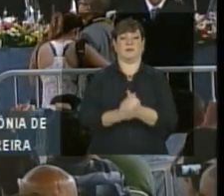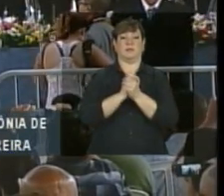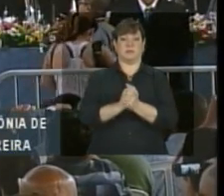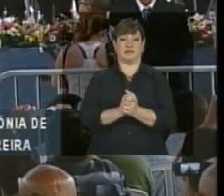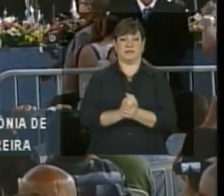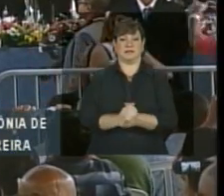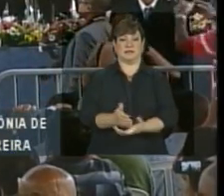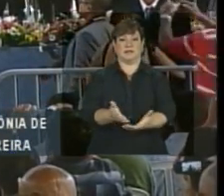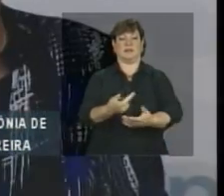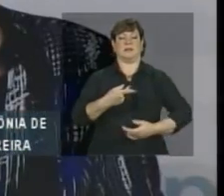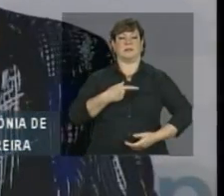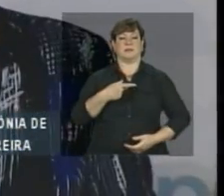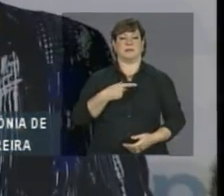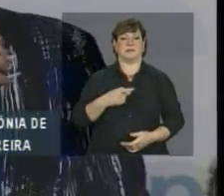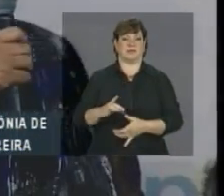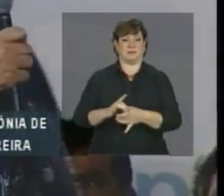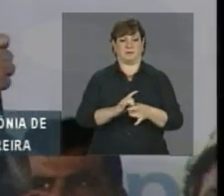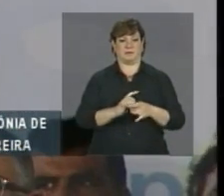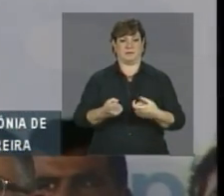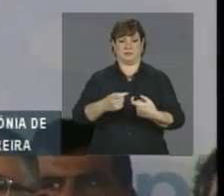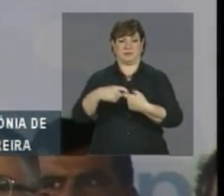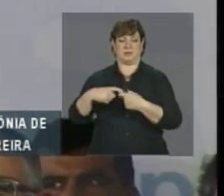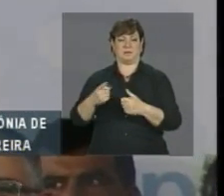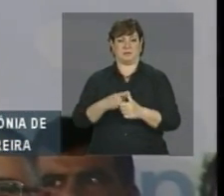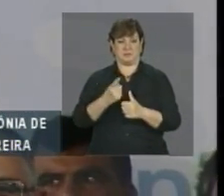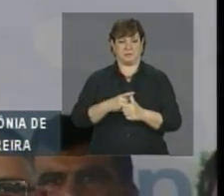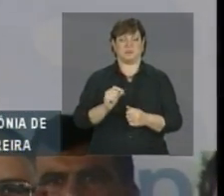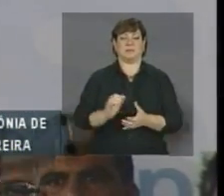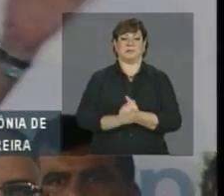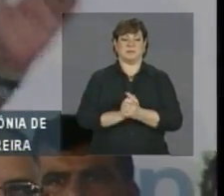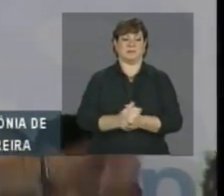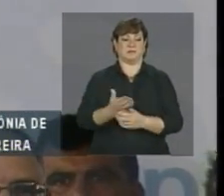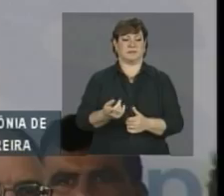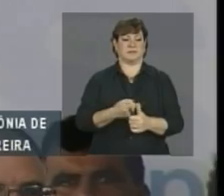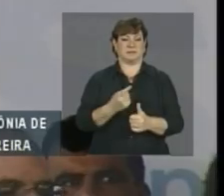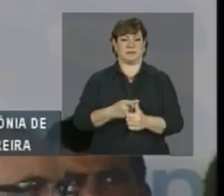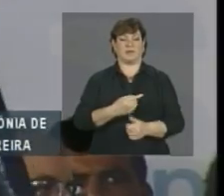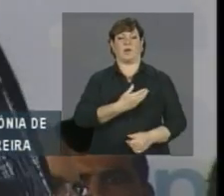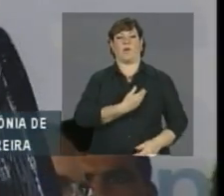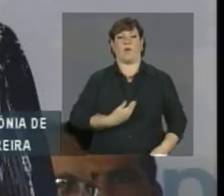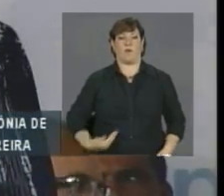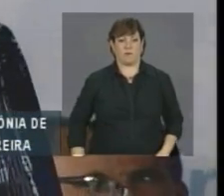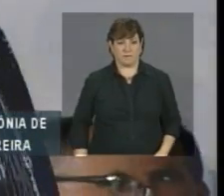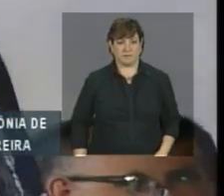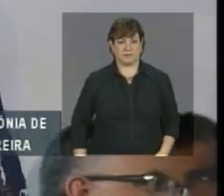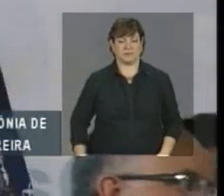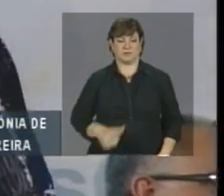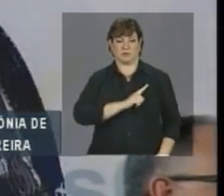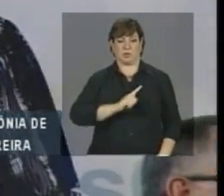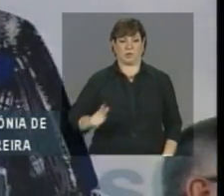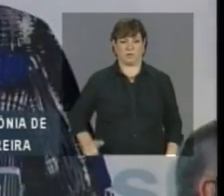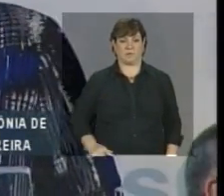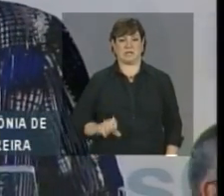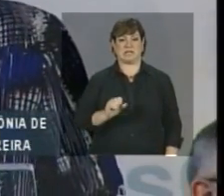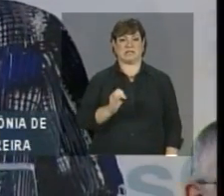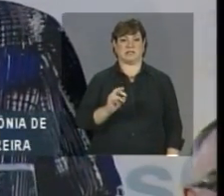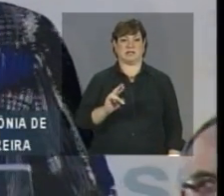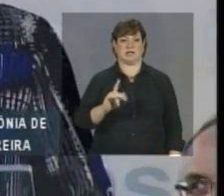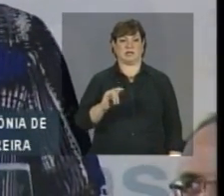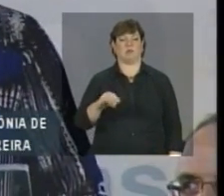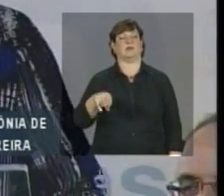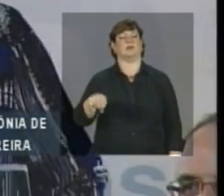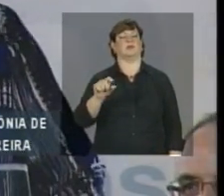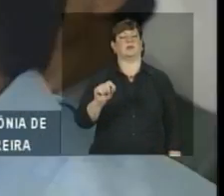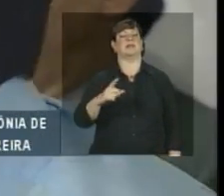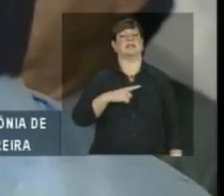cumprimentar aqui a minha parceria primeiro. Queria cumprimentar o governador Sérgio Cabral, que tem